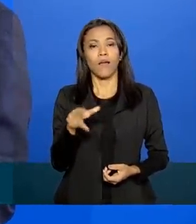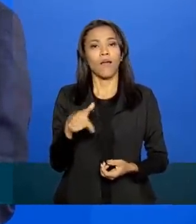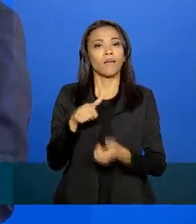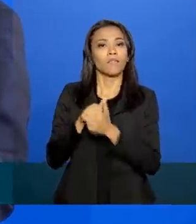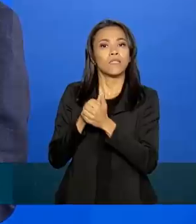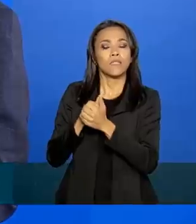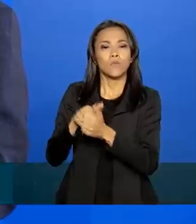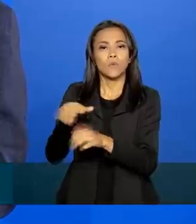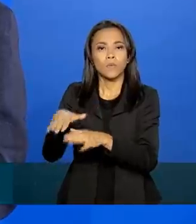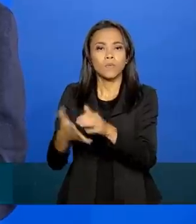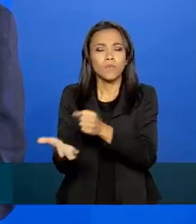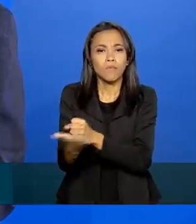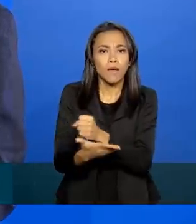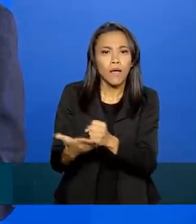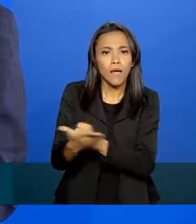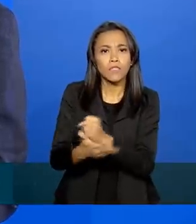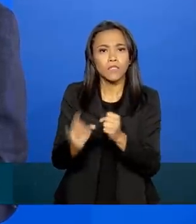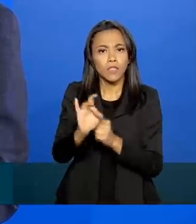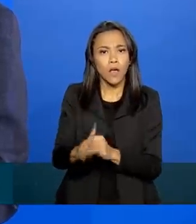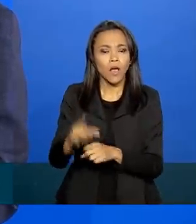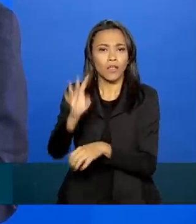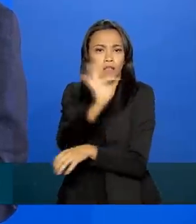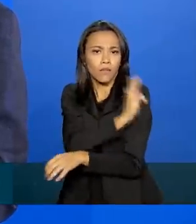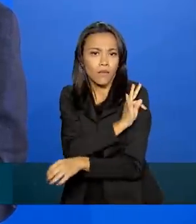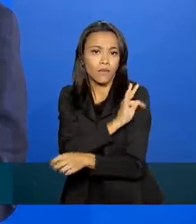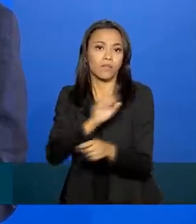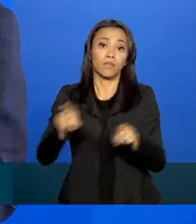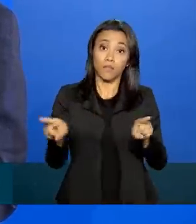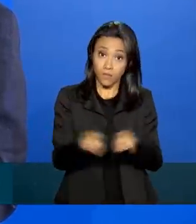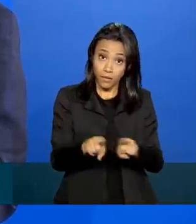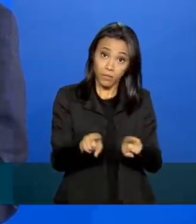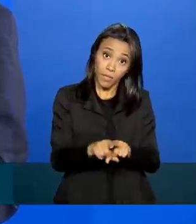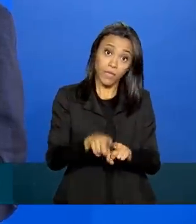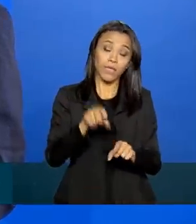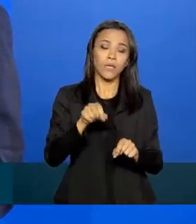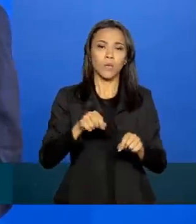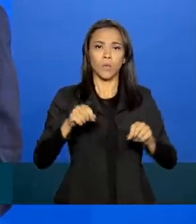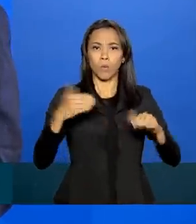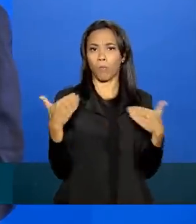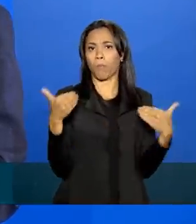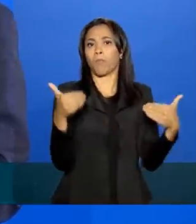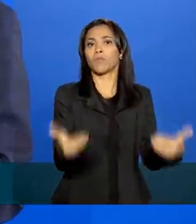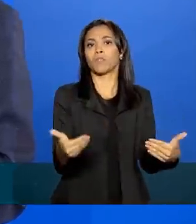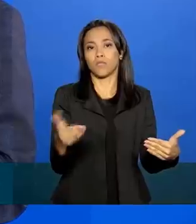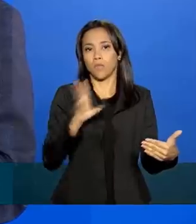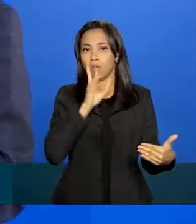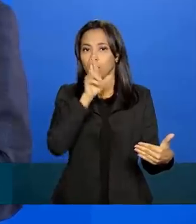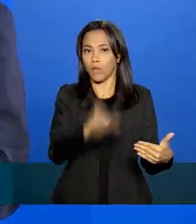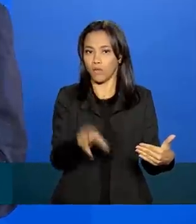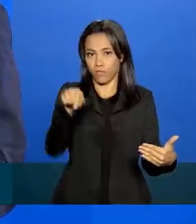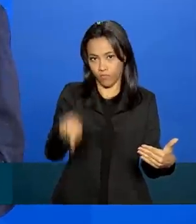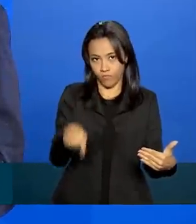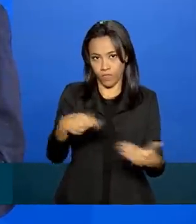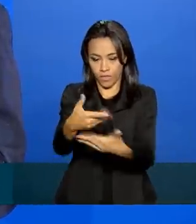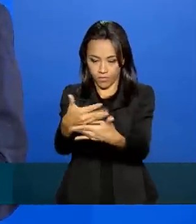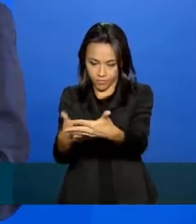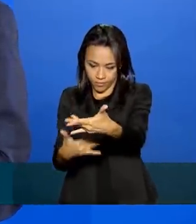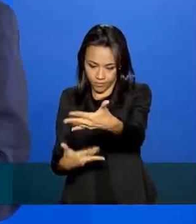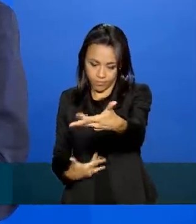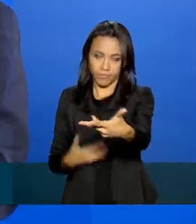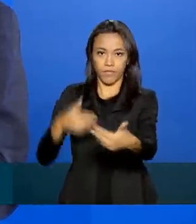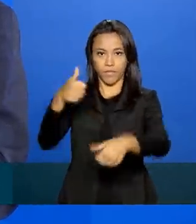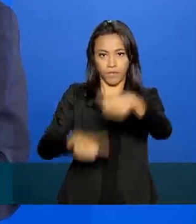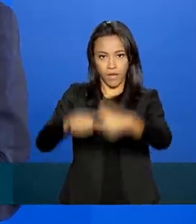acurado e da desejável a antecedência do posicionamento final historicamente